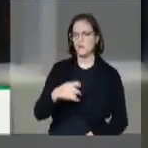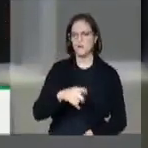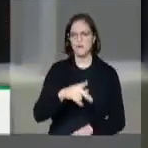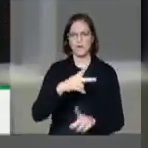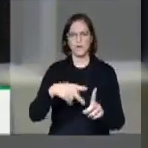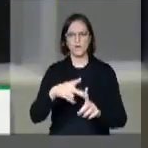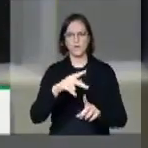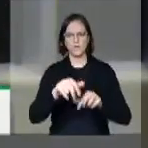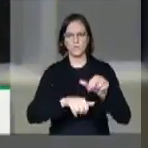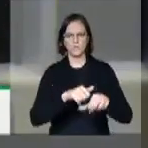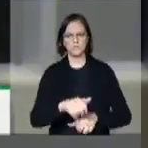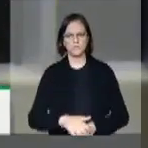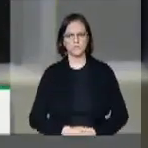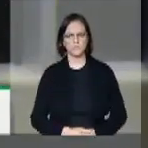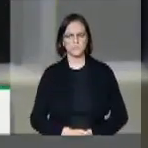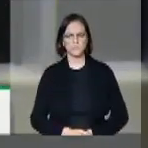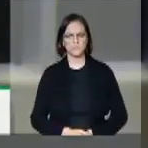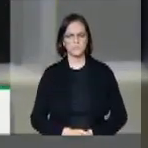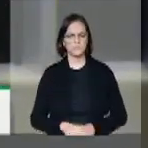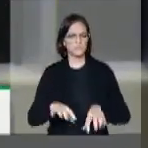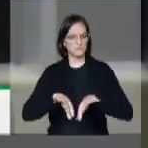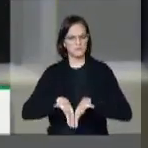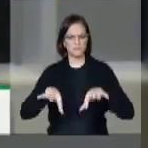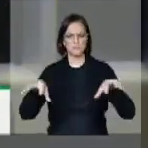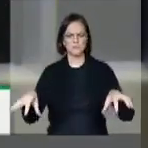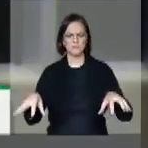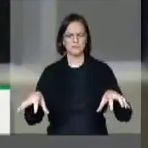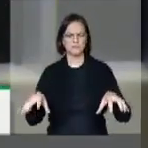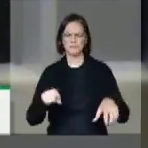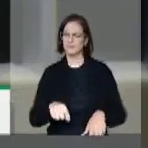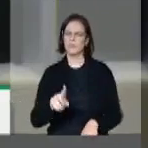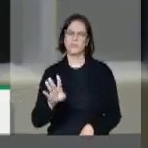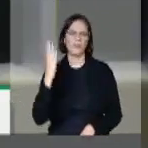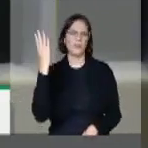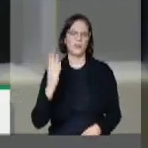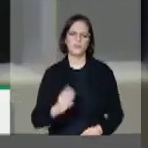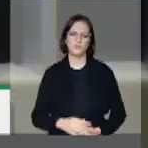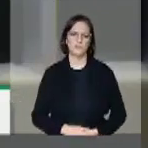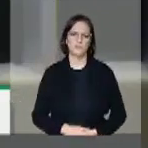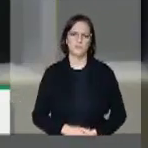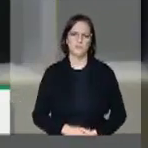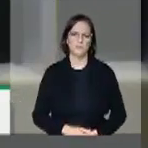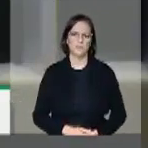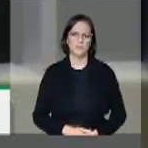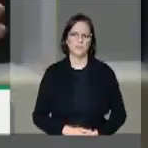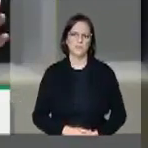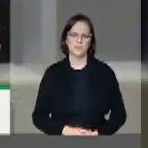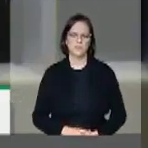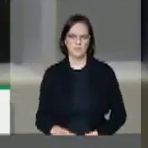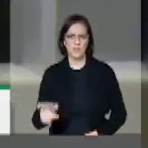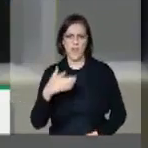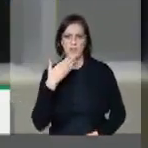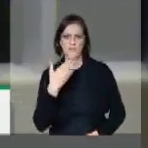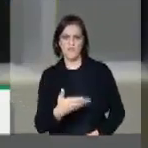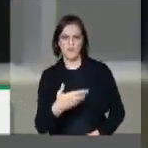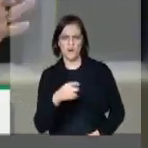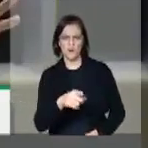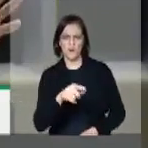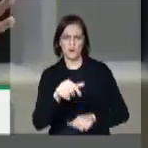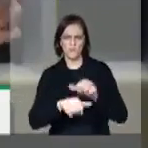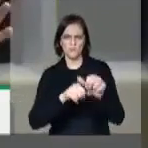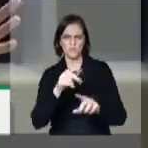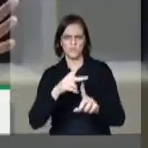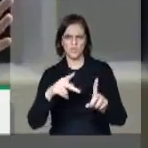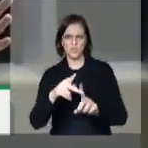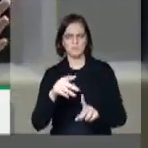reforma. Supostamente, criando uma imagem, deputado Ivan Valente, da ideia de que quem é favorável à reforma tem